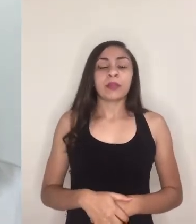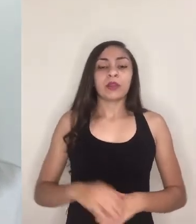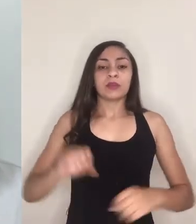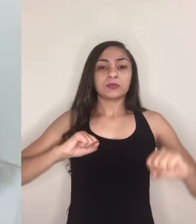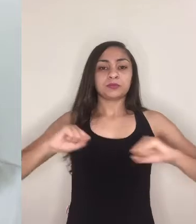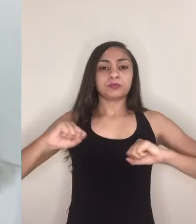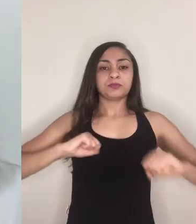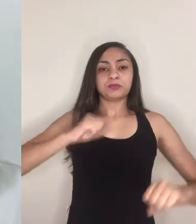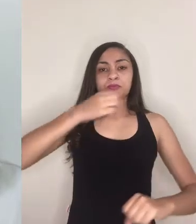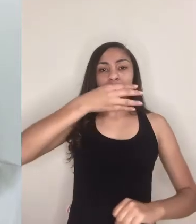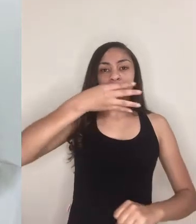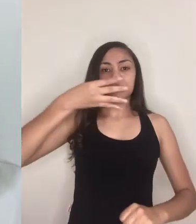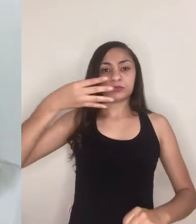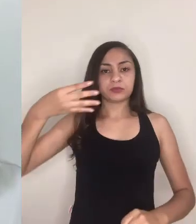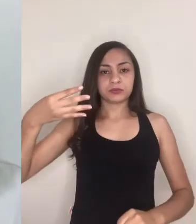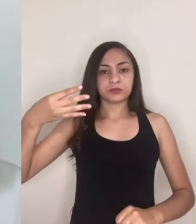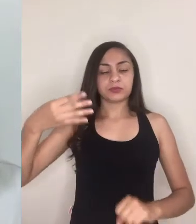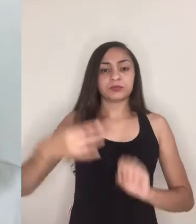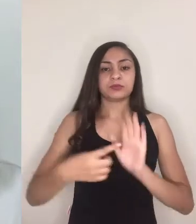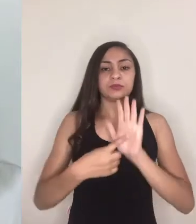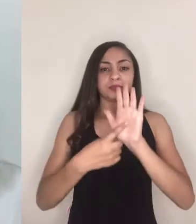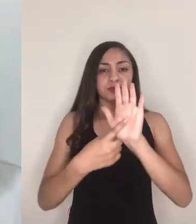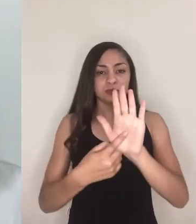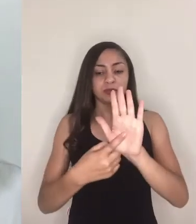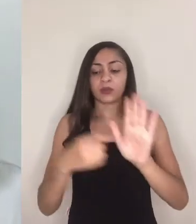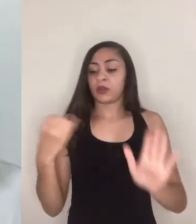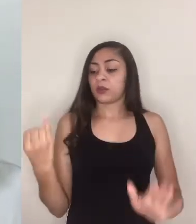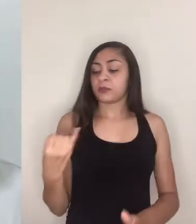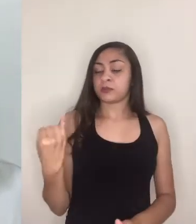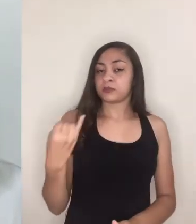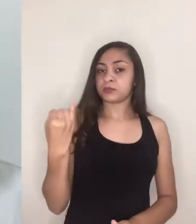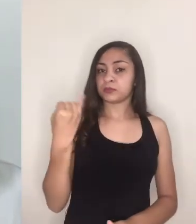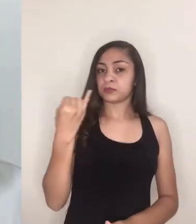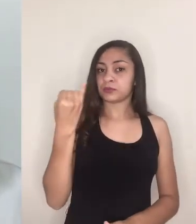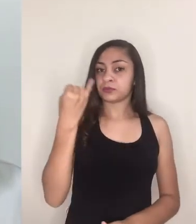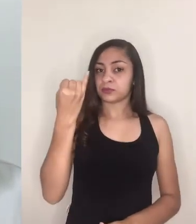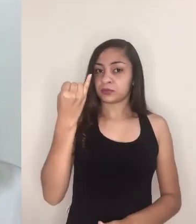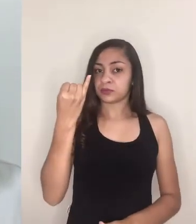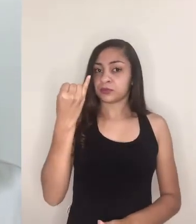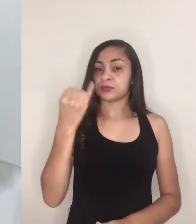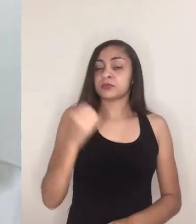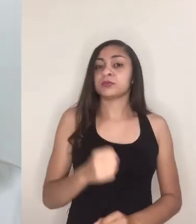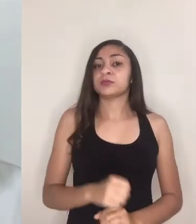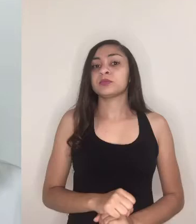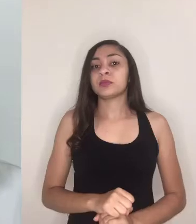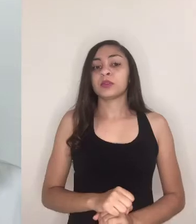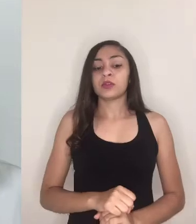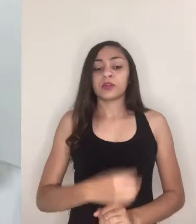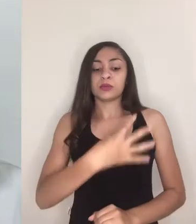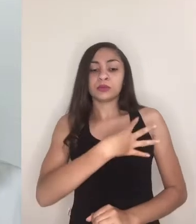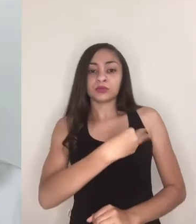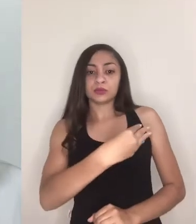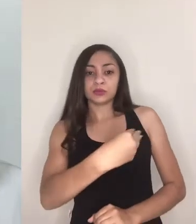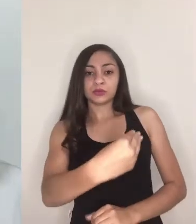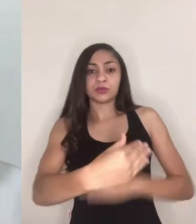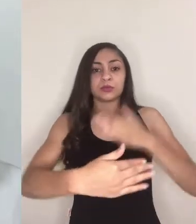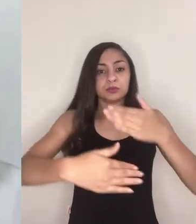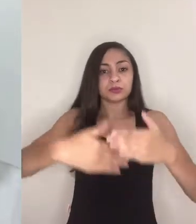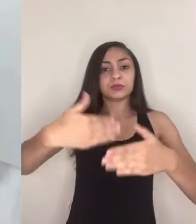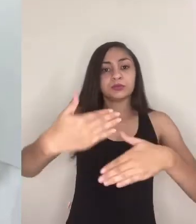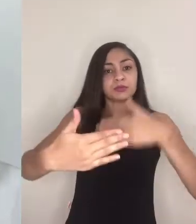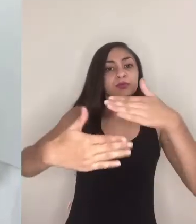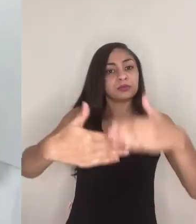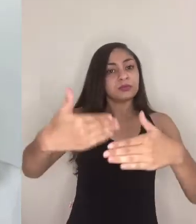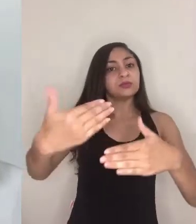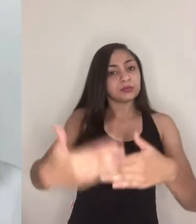mostras da validade e da importância desse ensino de uma geração para a